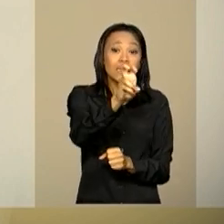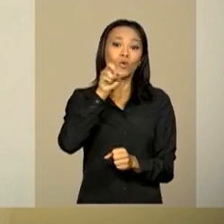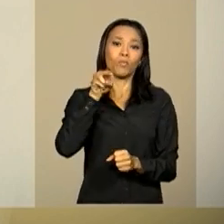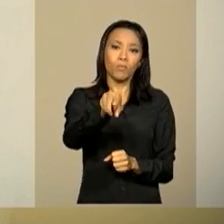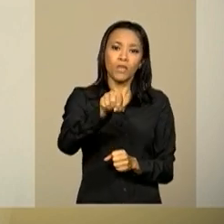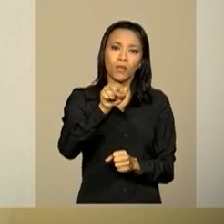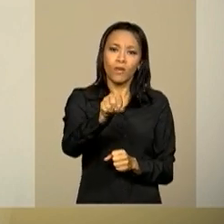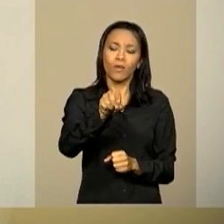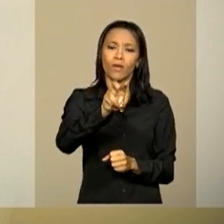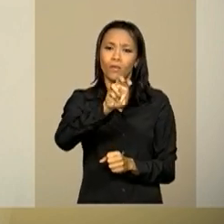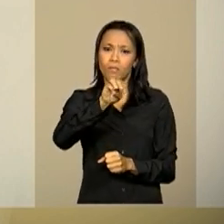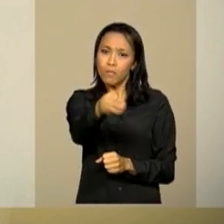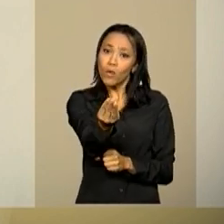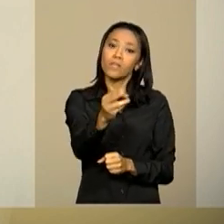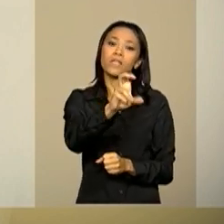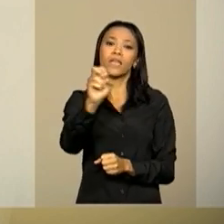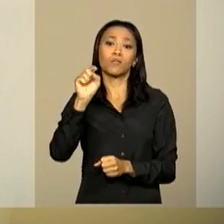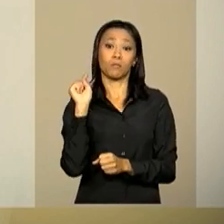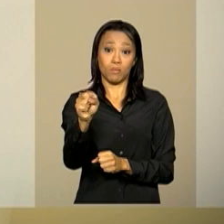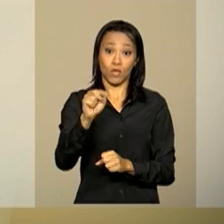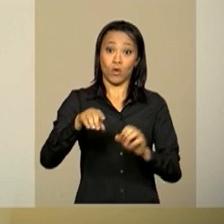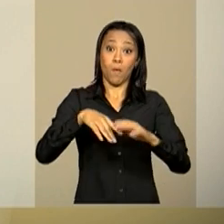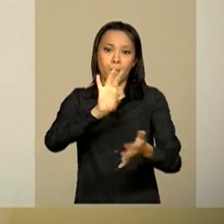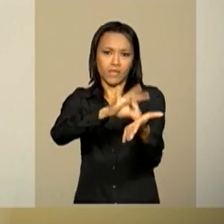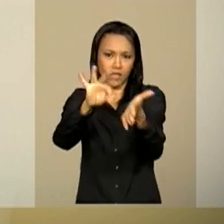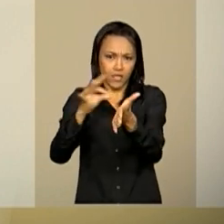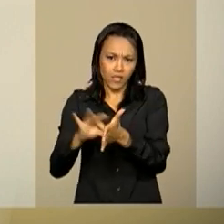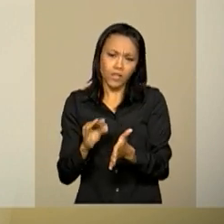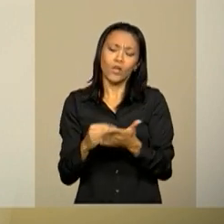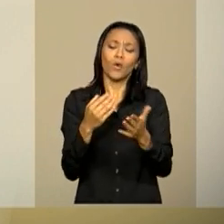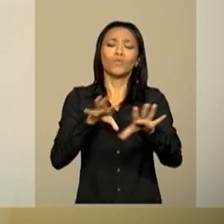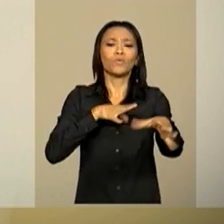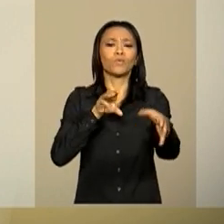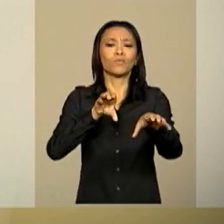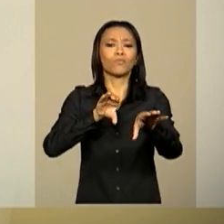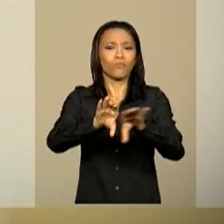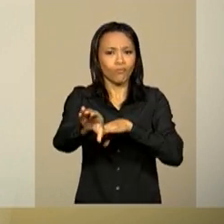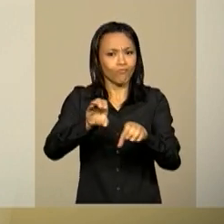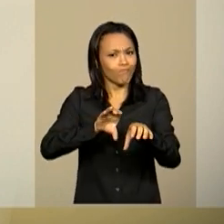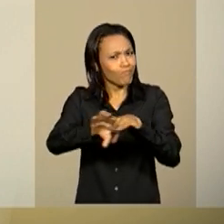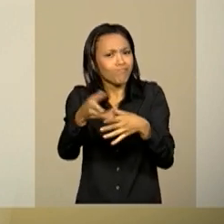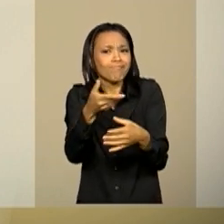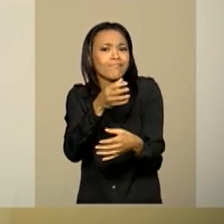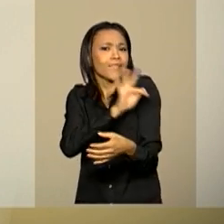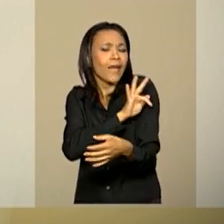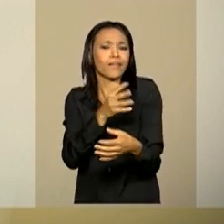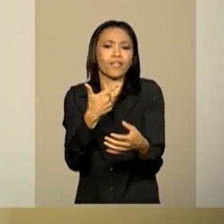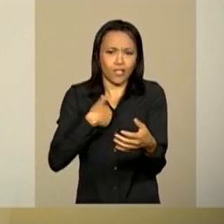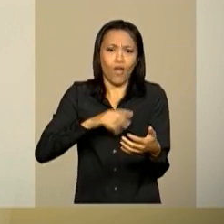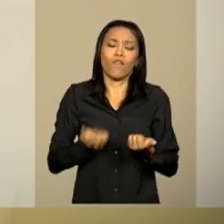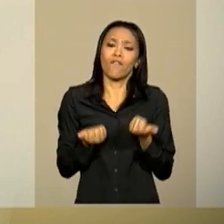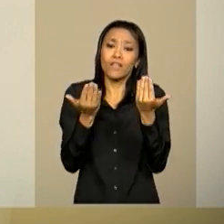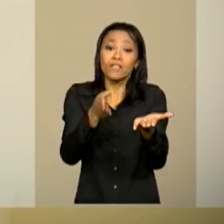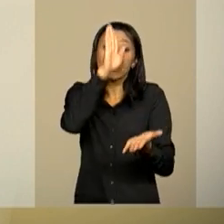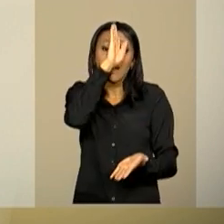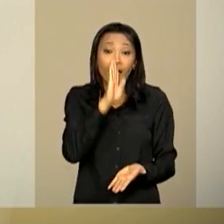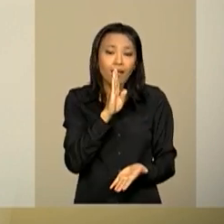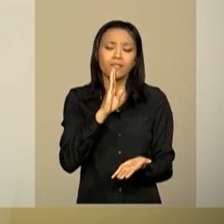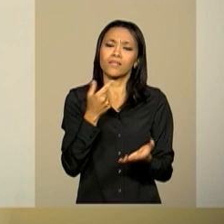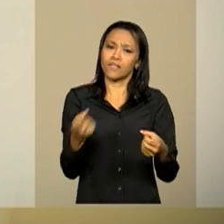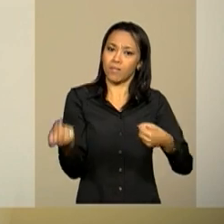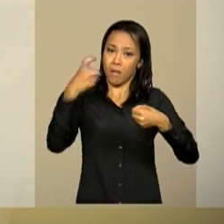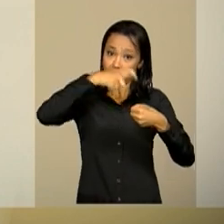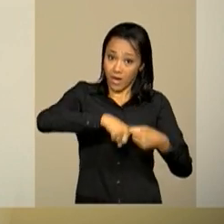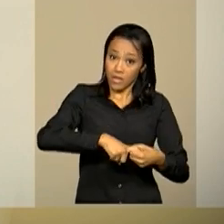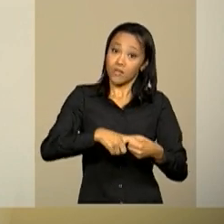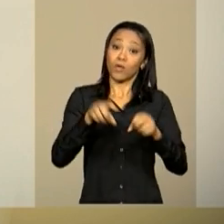500.000 matrículas nos cursos Tec os ou de qualificação profissional que oferecemos de graça em parceria